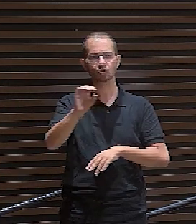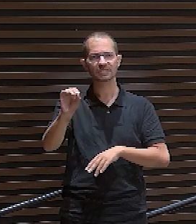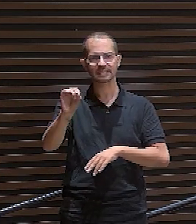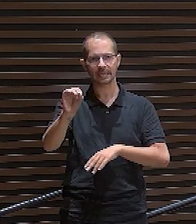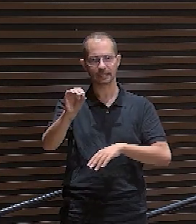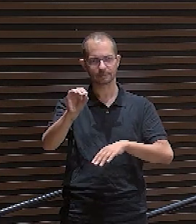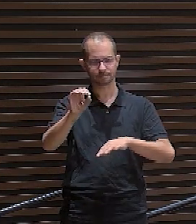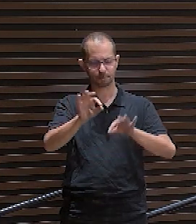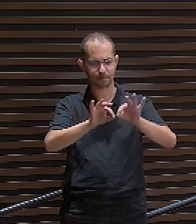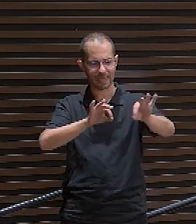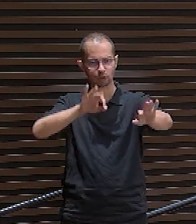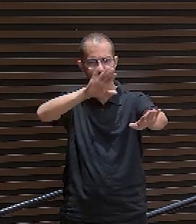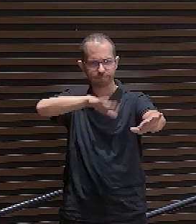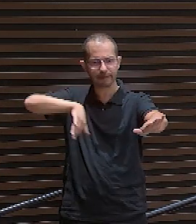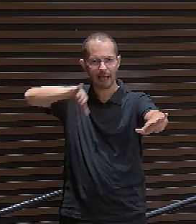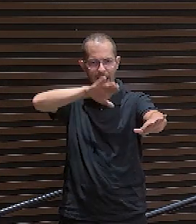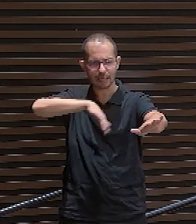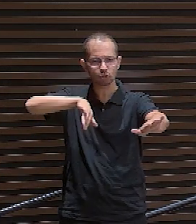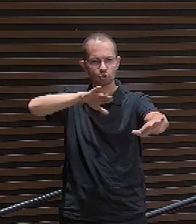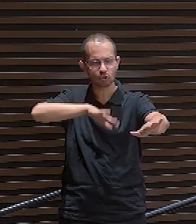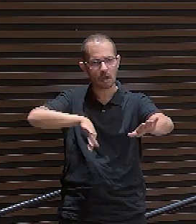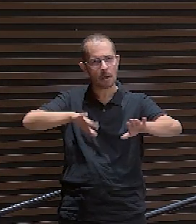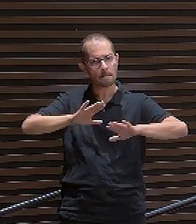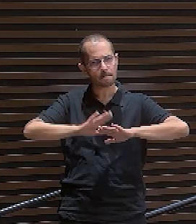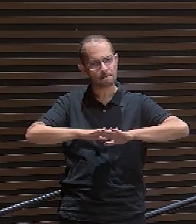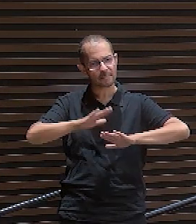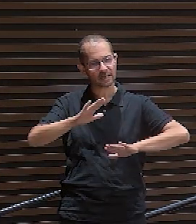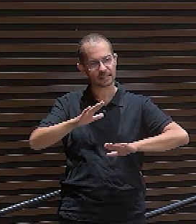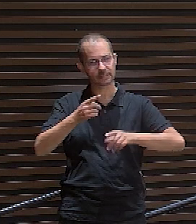dele, mas porque